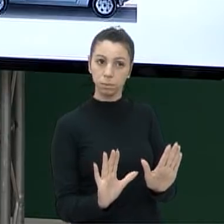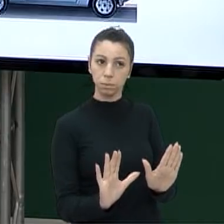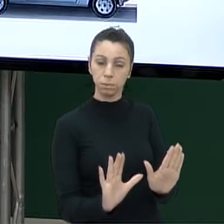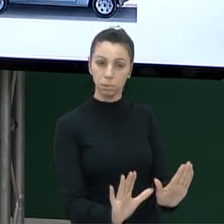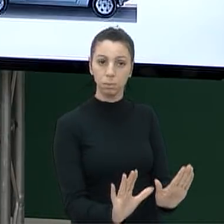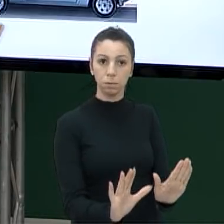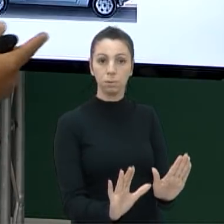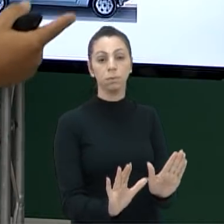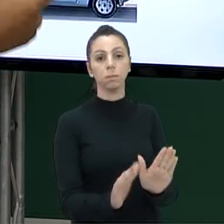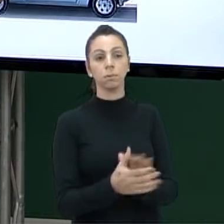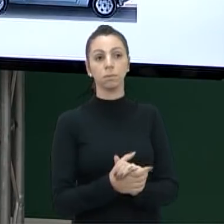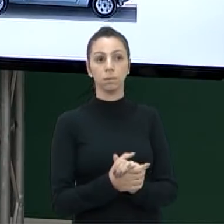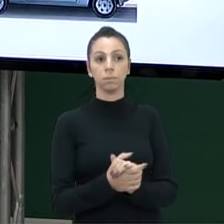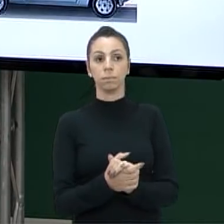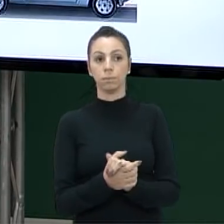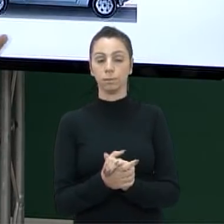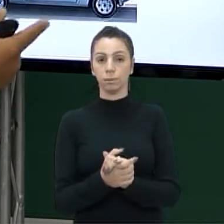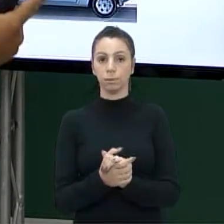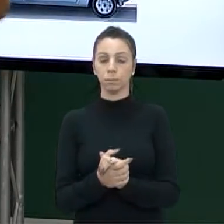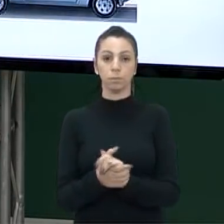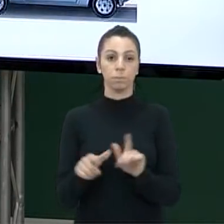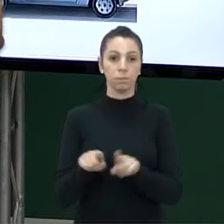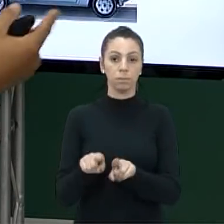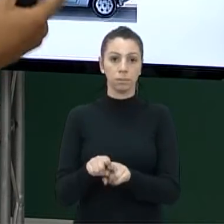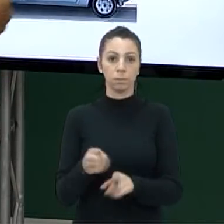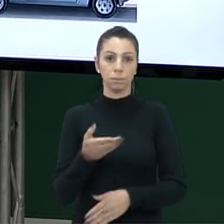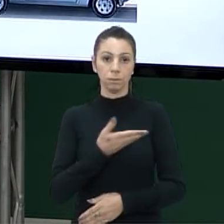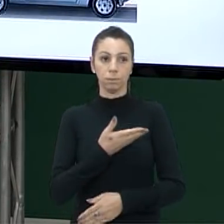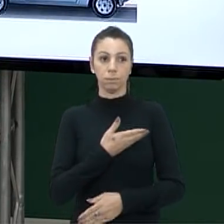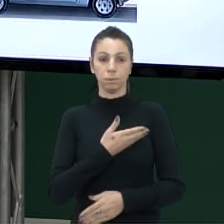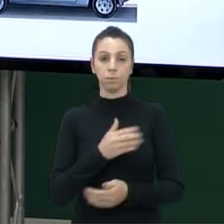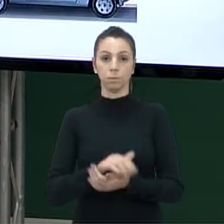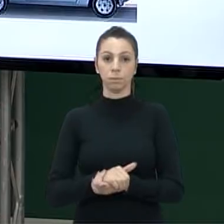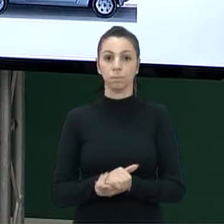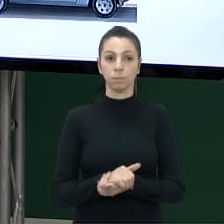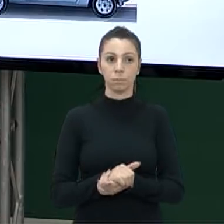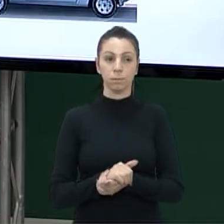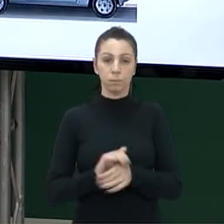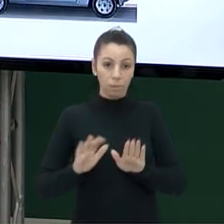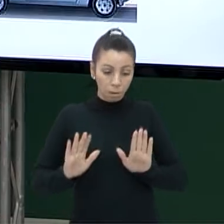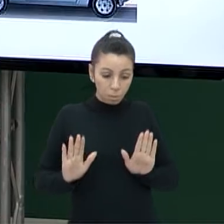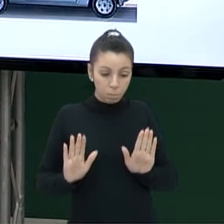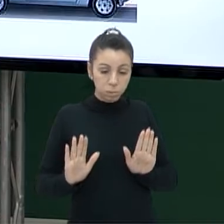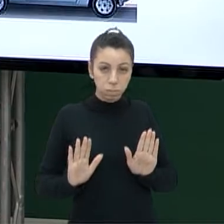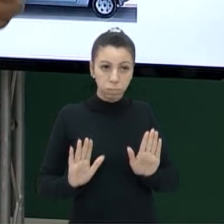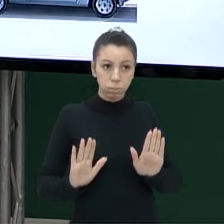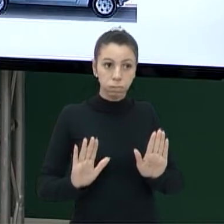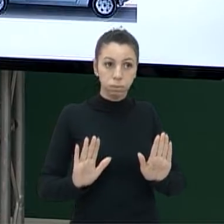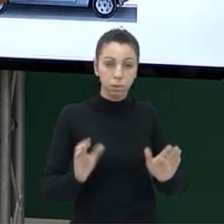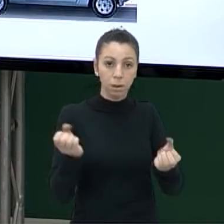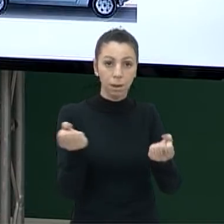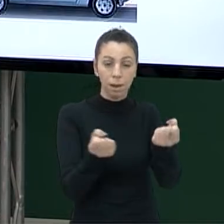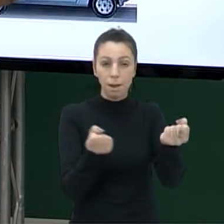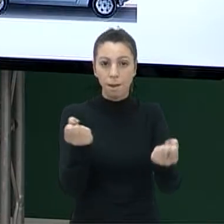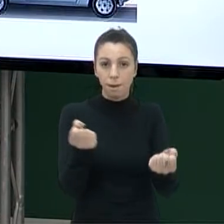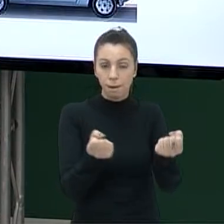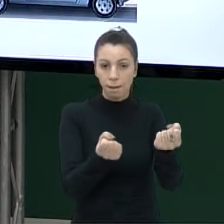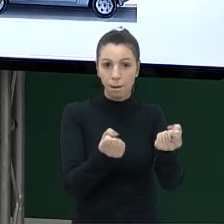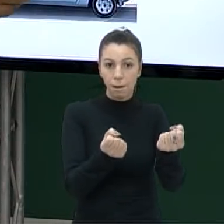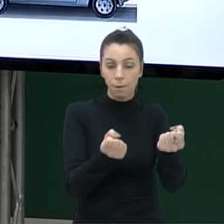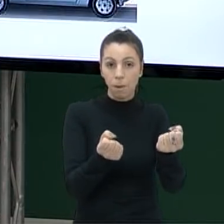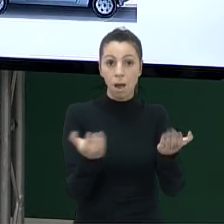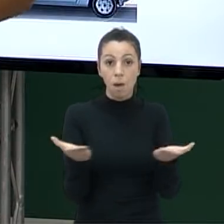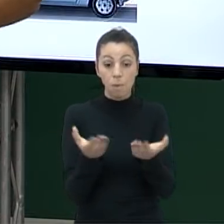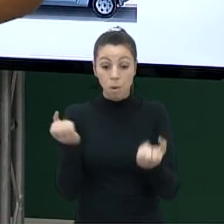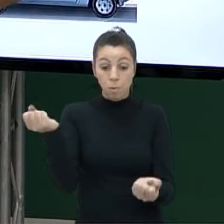aqui nós temos aqui o nosso amigo aqui empurrando, né, o carro, né, agora cheio de gente, com a sogra, com a